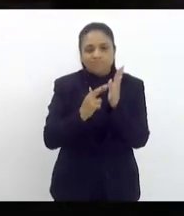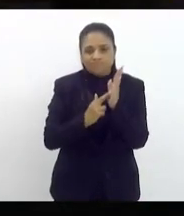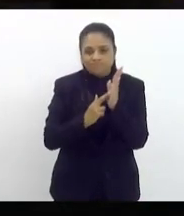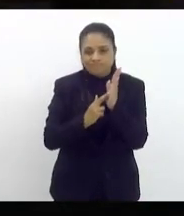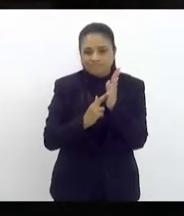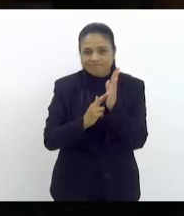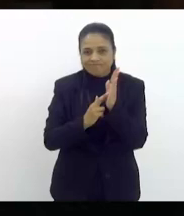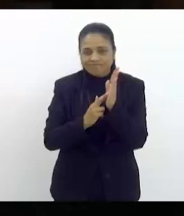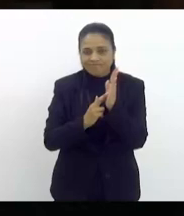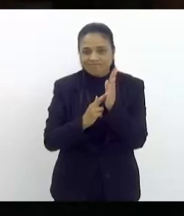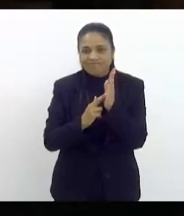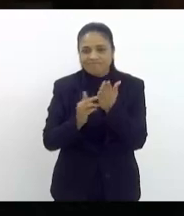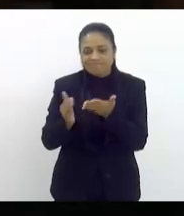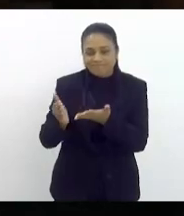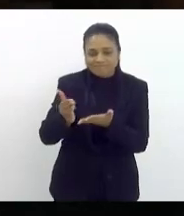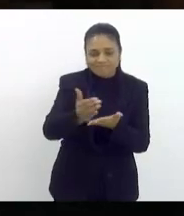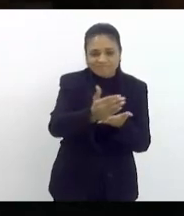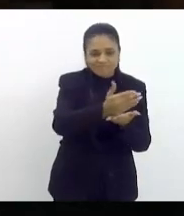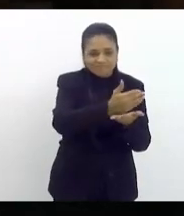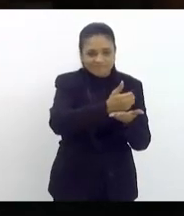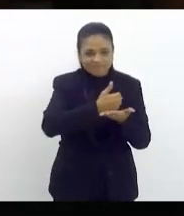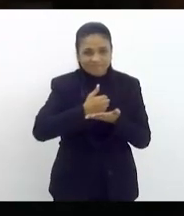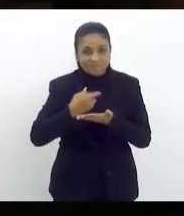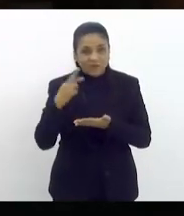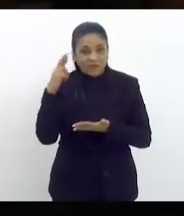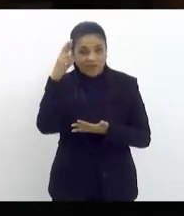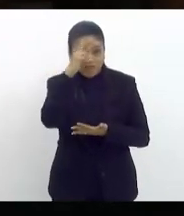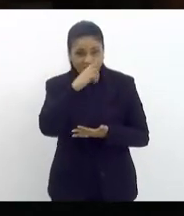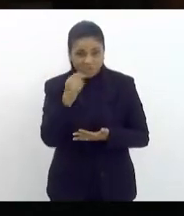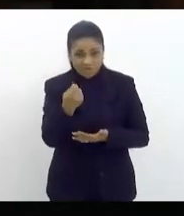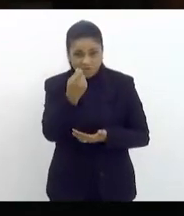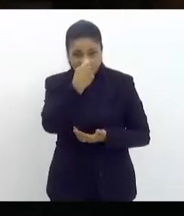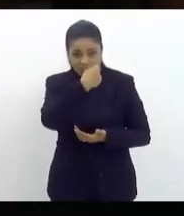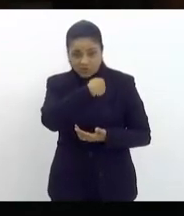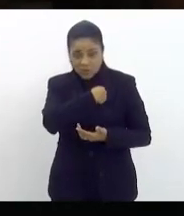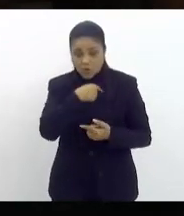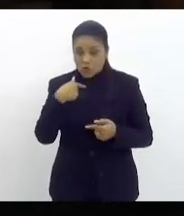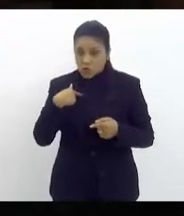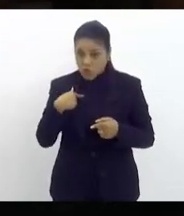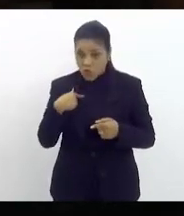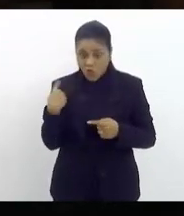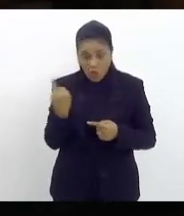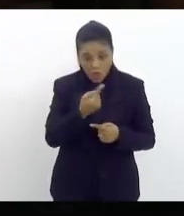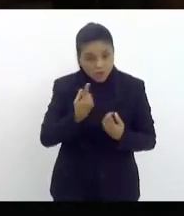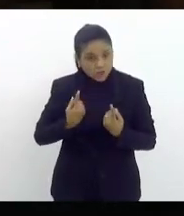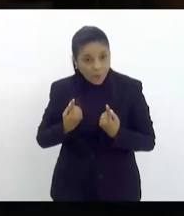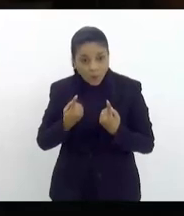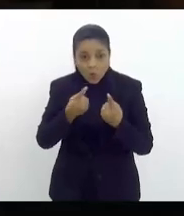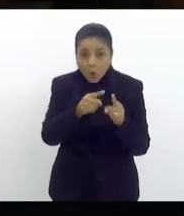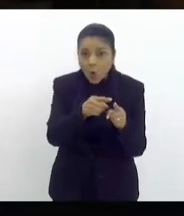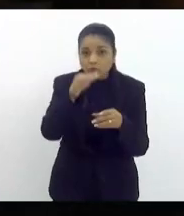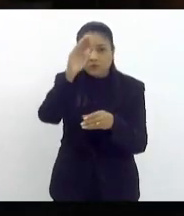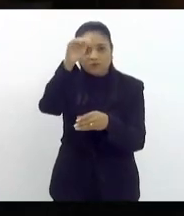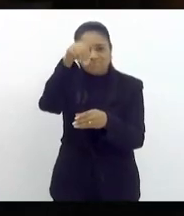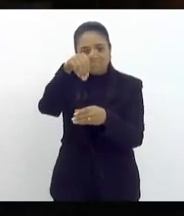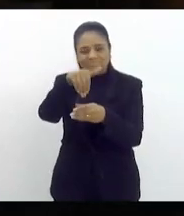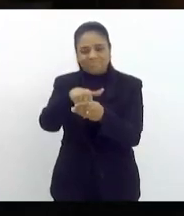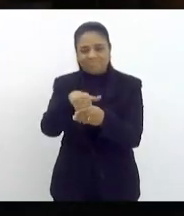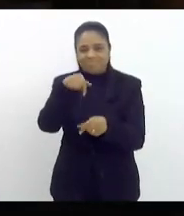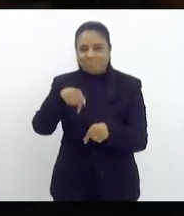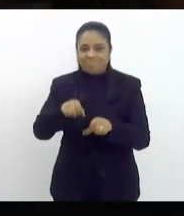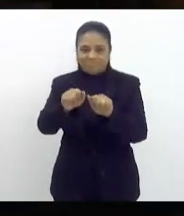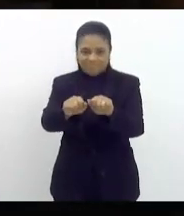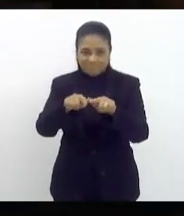nós precisamos lembrar aqui, fomos contra ao regime de recuperação fiscal votado dentro dessa casa.